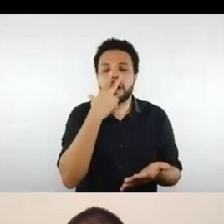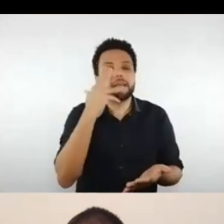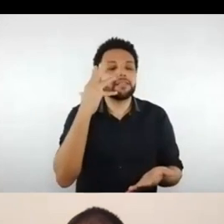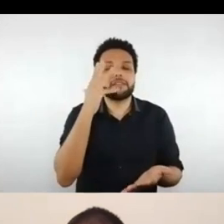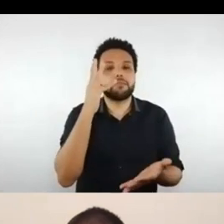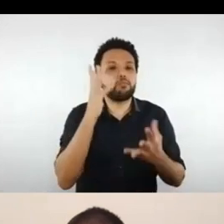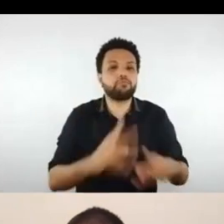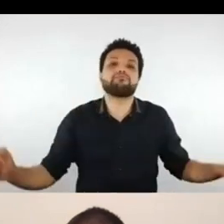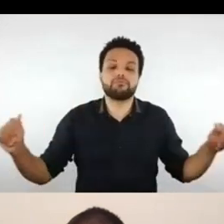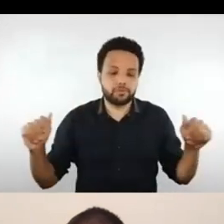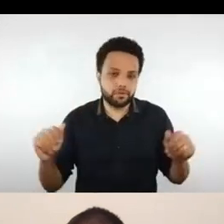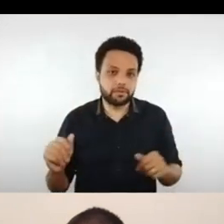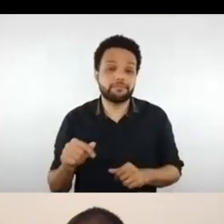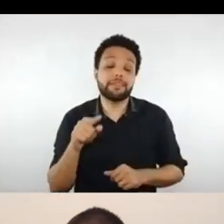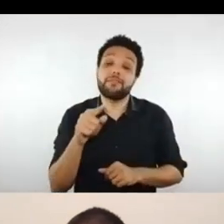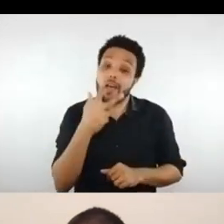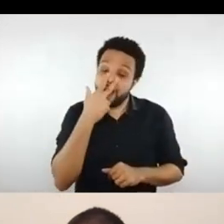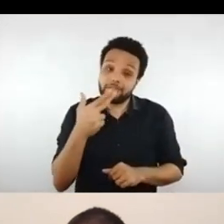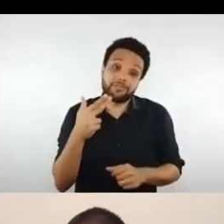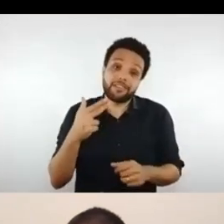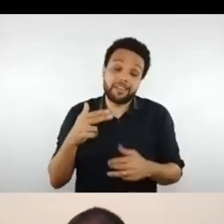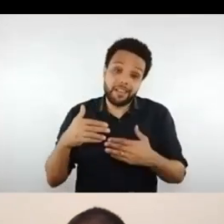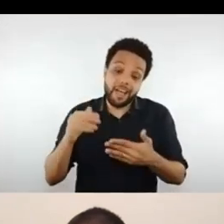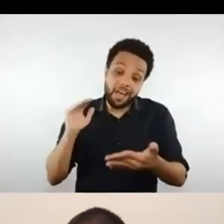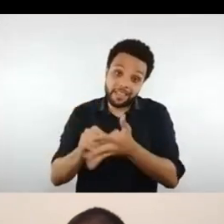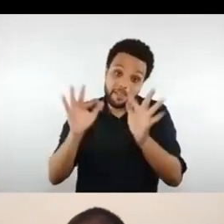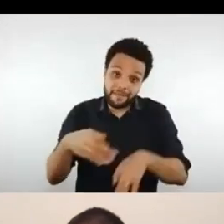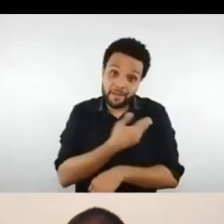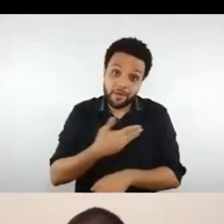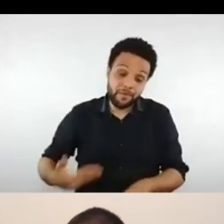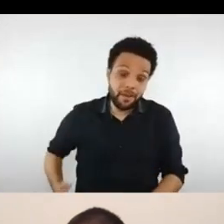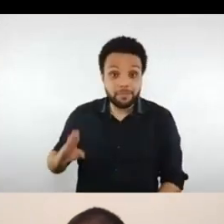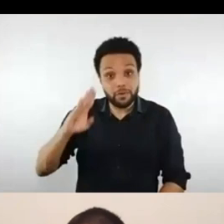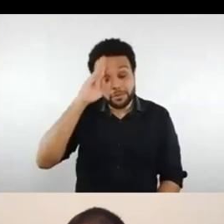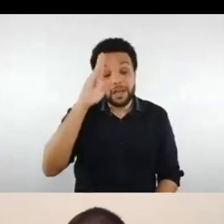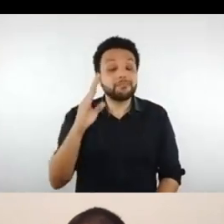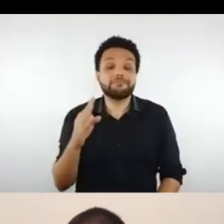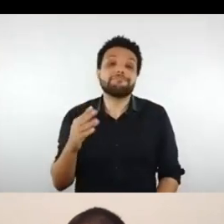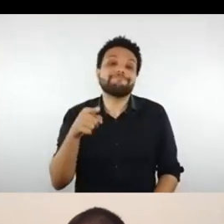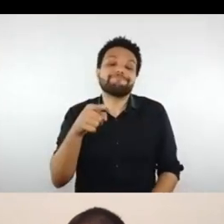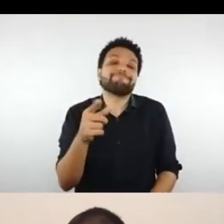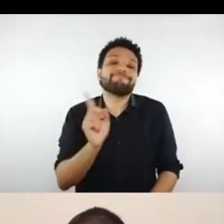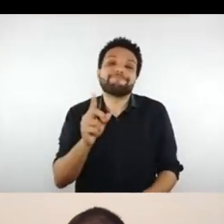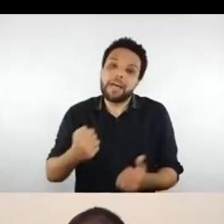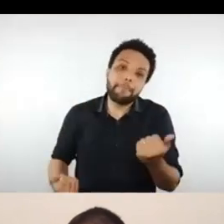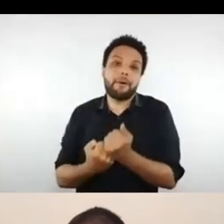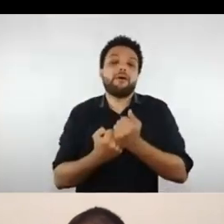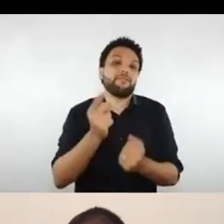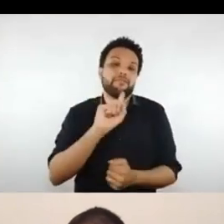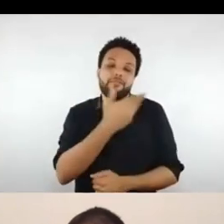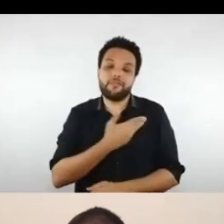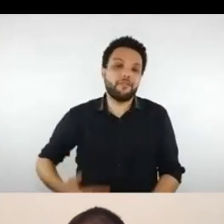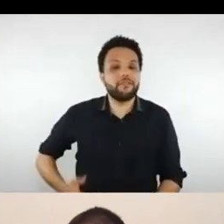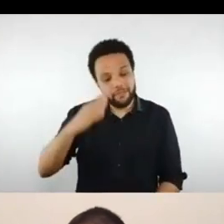o governo na área cultural ou até o final do governo Bolsonaro. Essa é a minha mensagem. Obrigado. Paulo, eu diria que, assim,